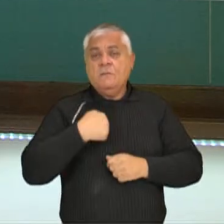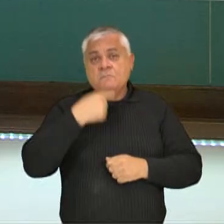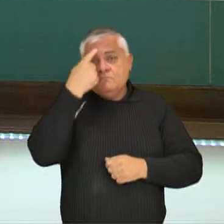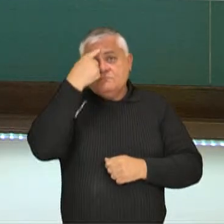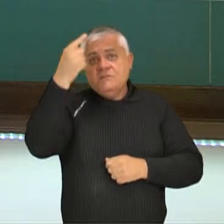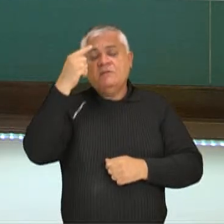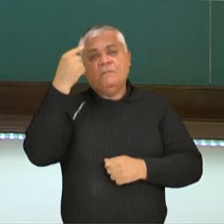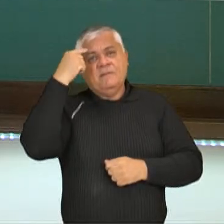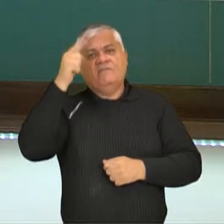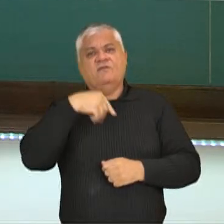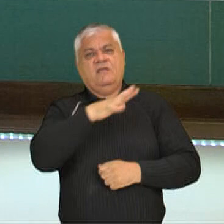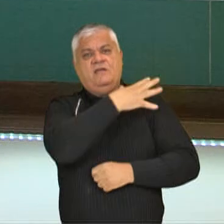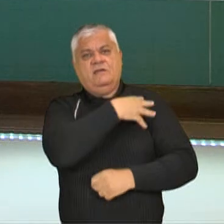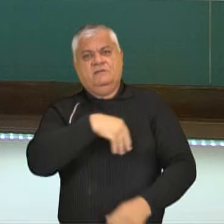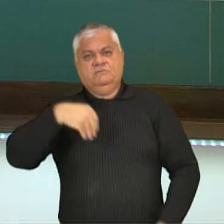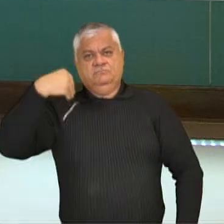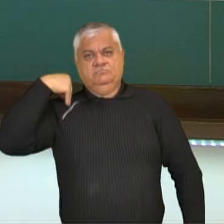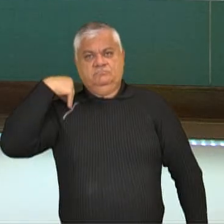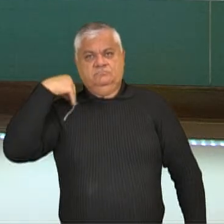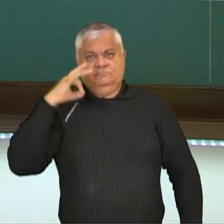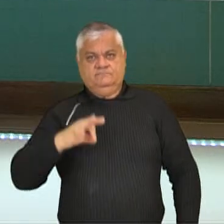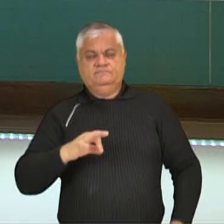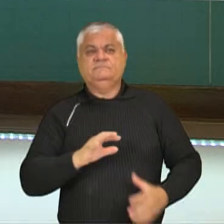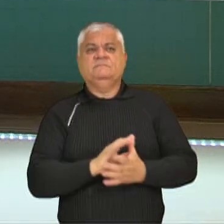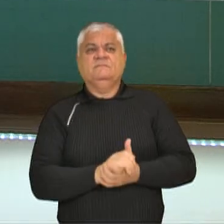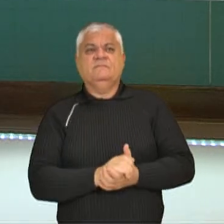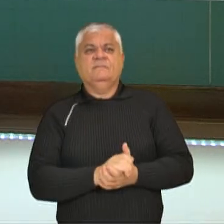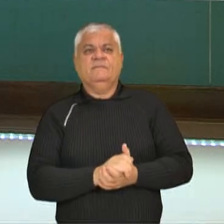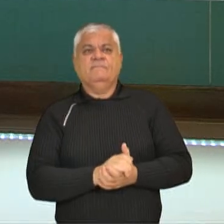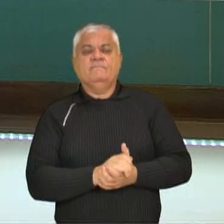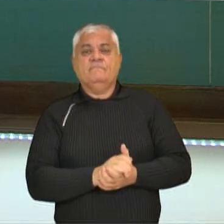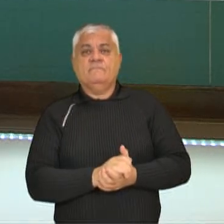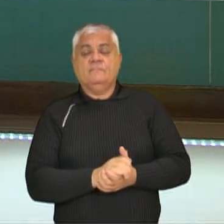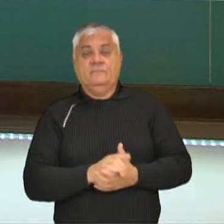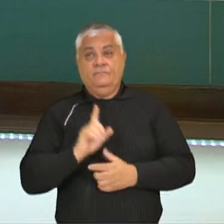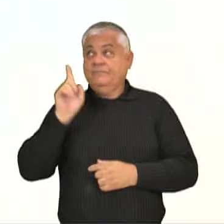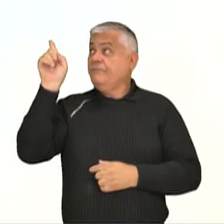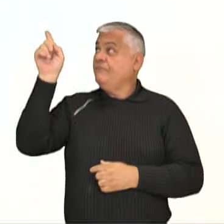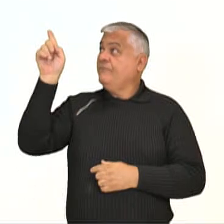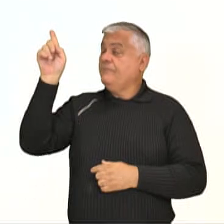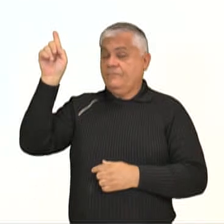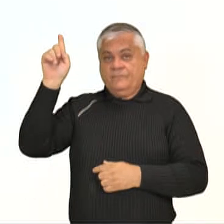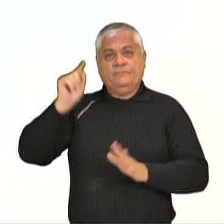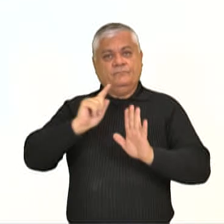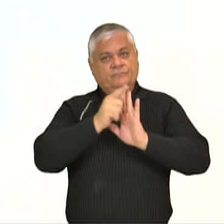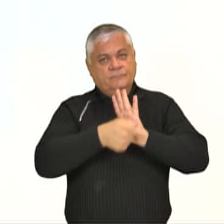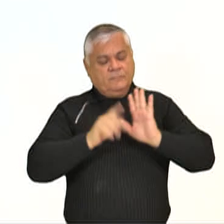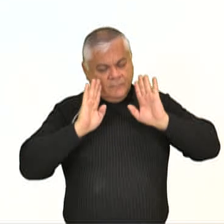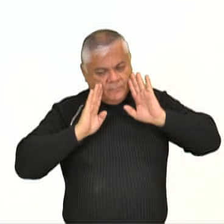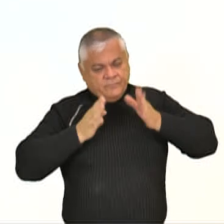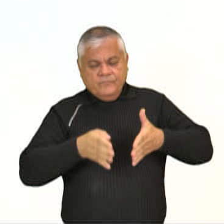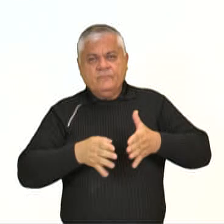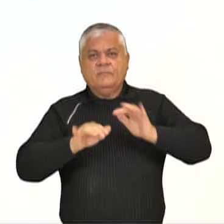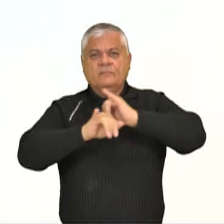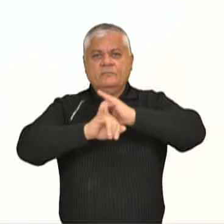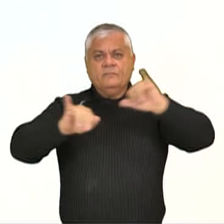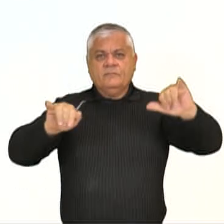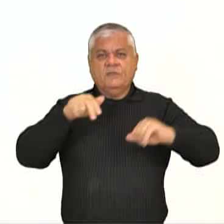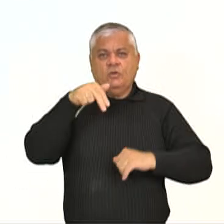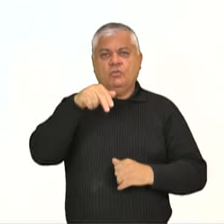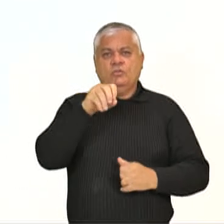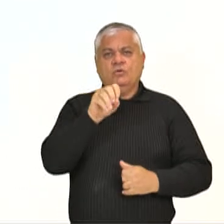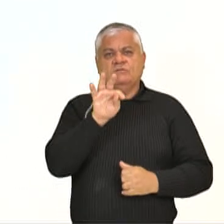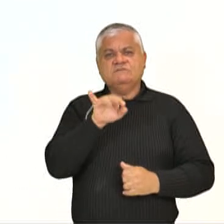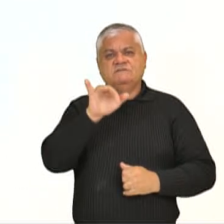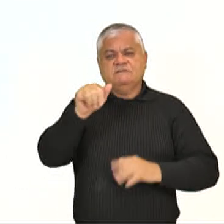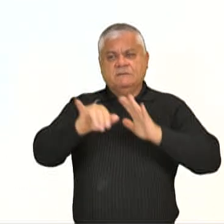debruçar sobre essa questão foi Aristóteles. Então nós temos aí um gênero em específico, a notícia, né? Atentem ao enunciado